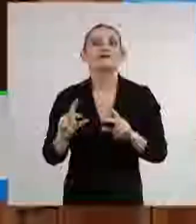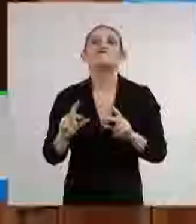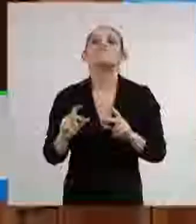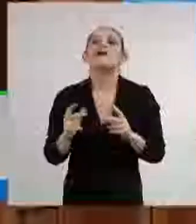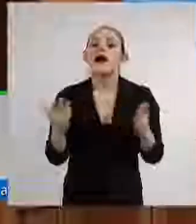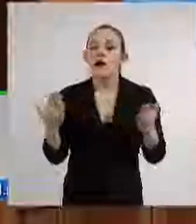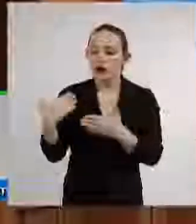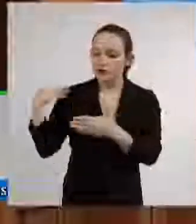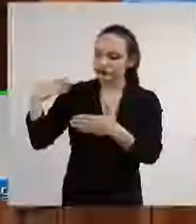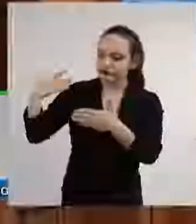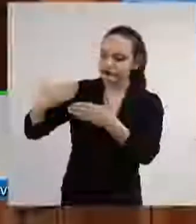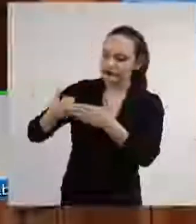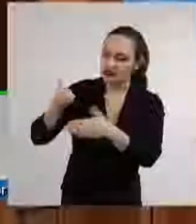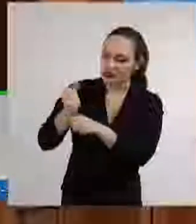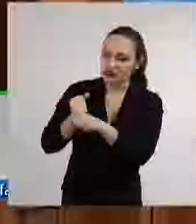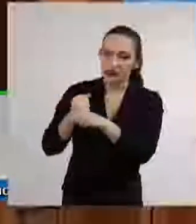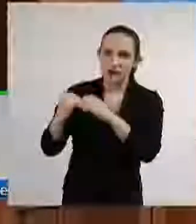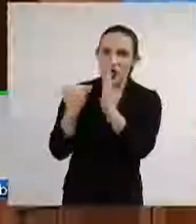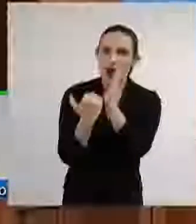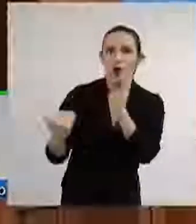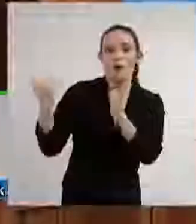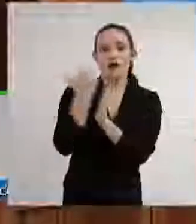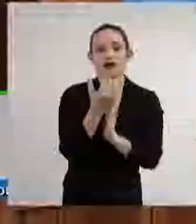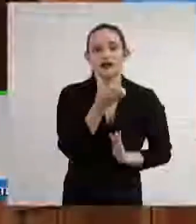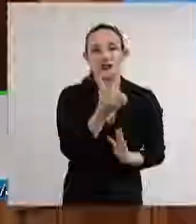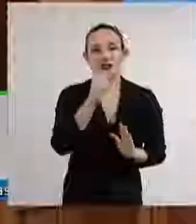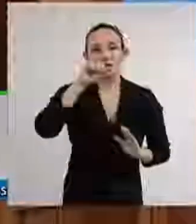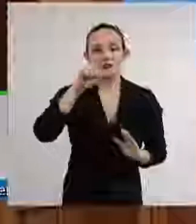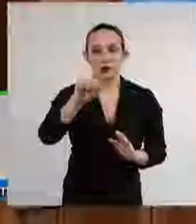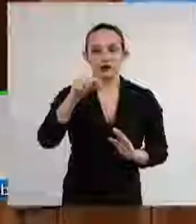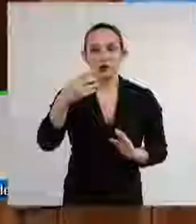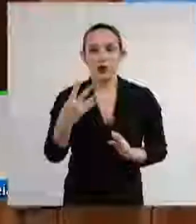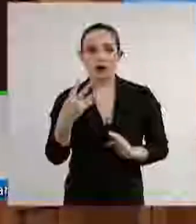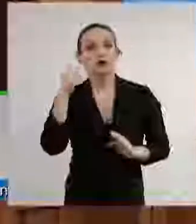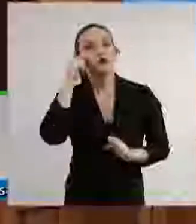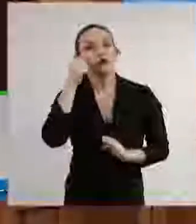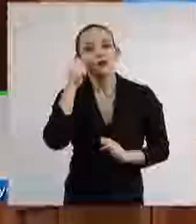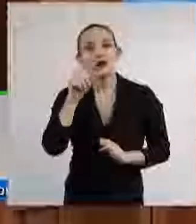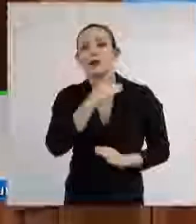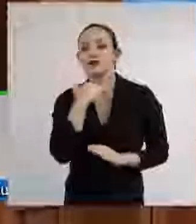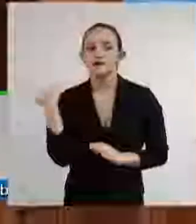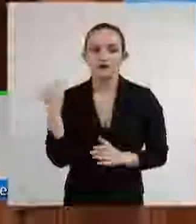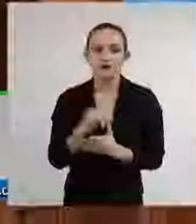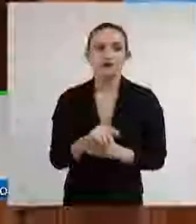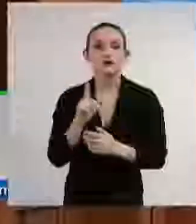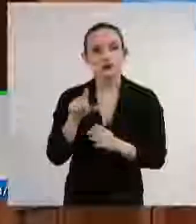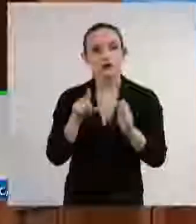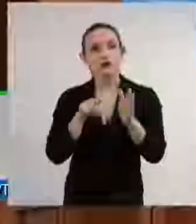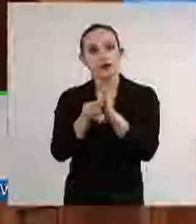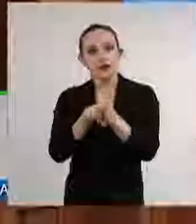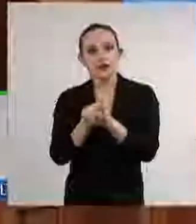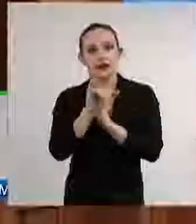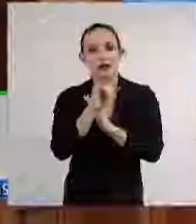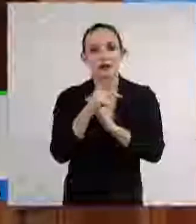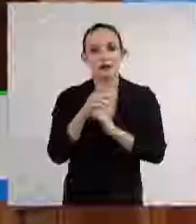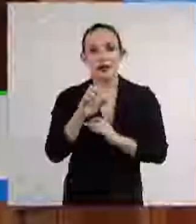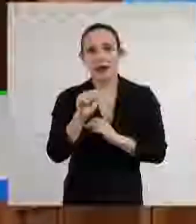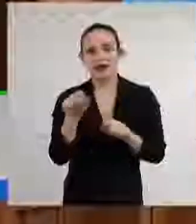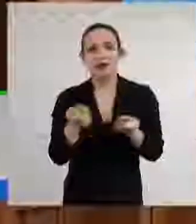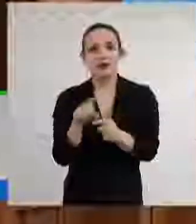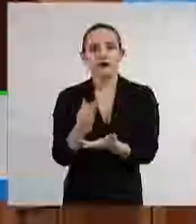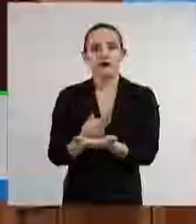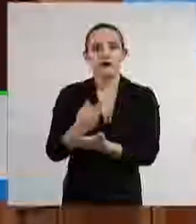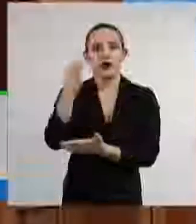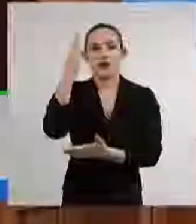de 6,4%. Fonte de Atlas da Violência 2018, produzido pelo IPEA e pelo Fórum Brasileiro de Segurança